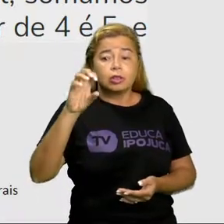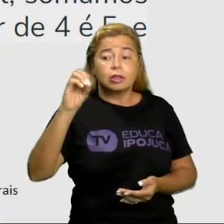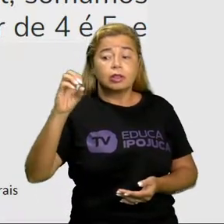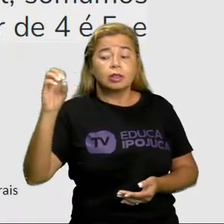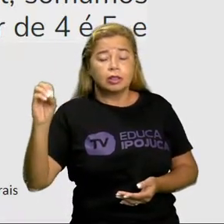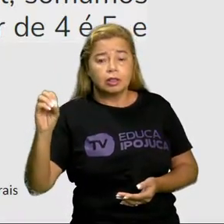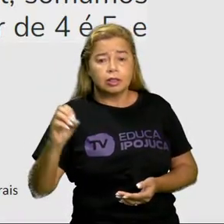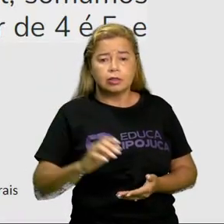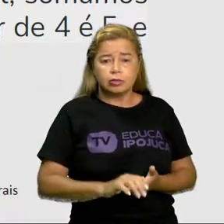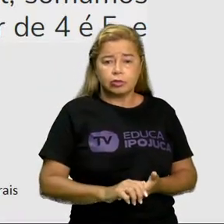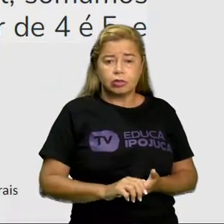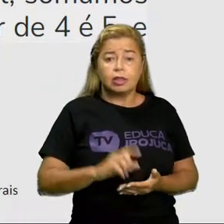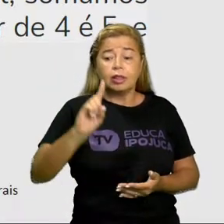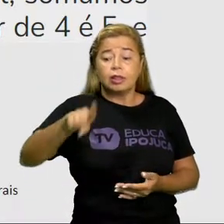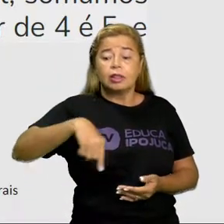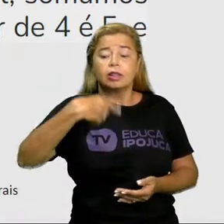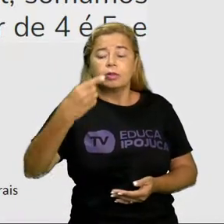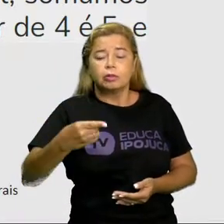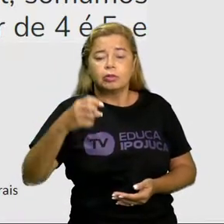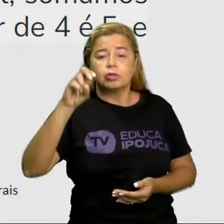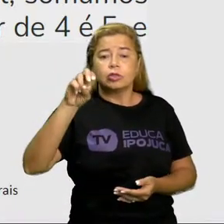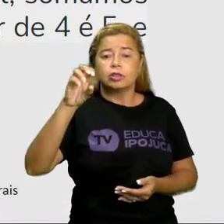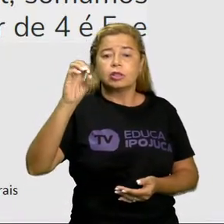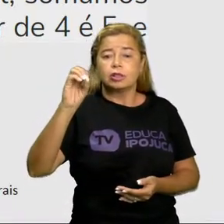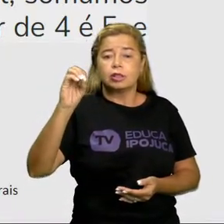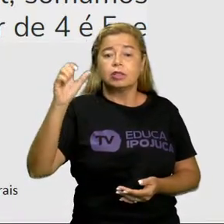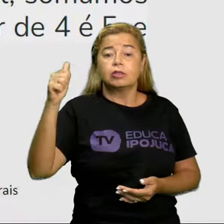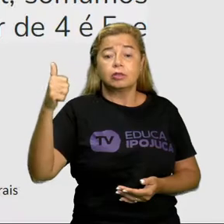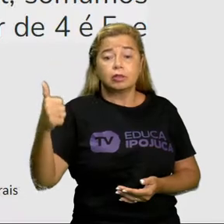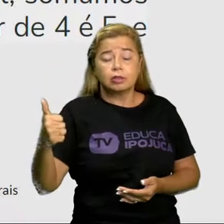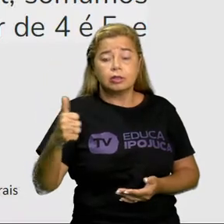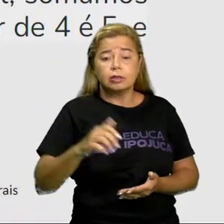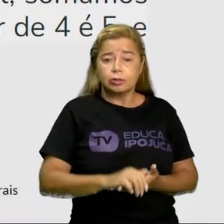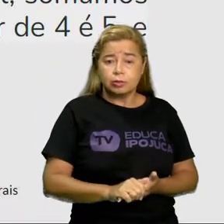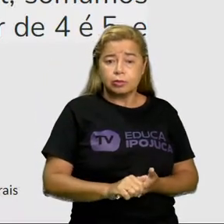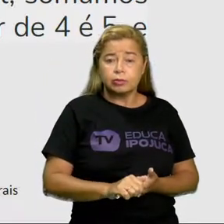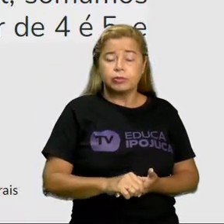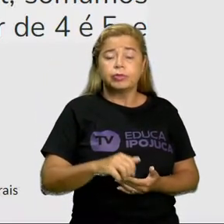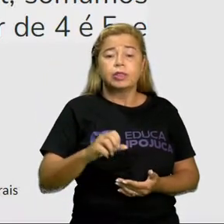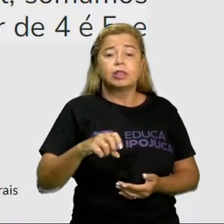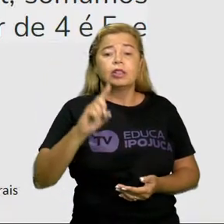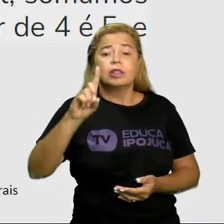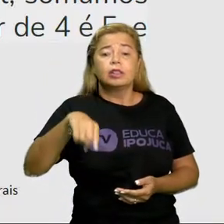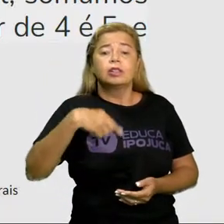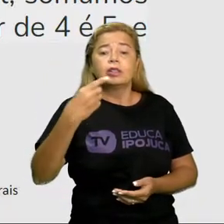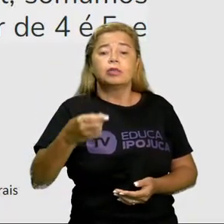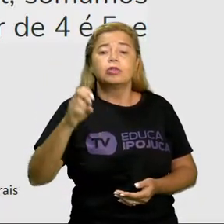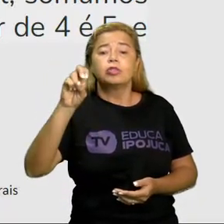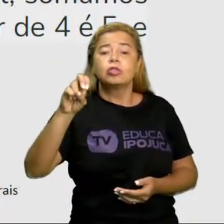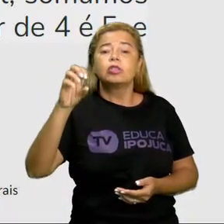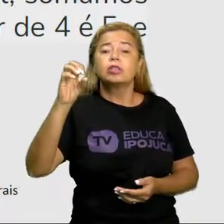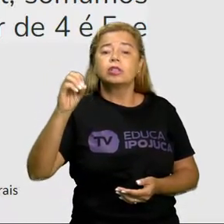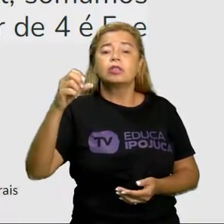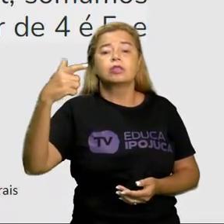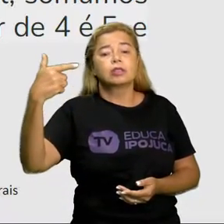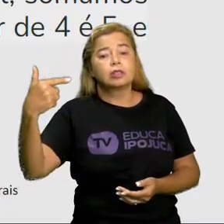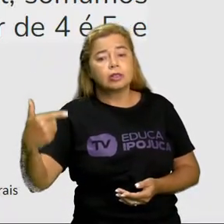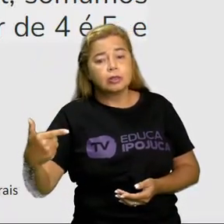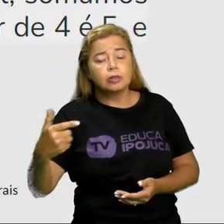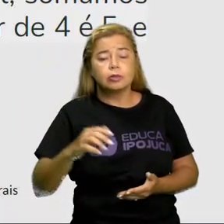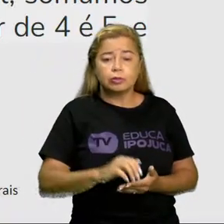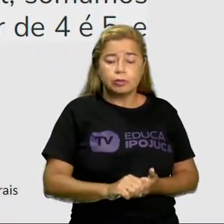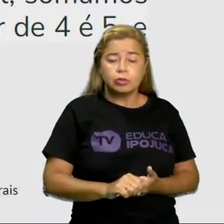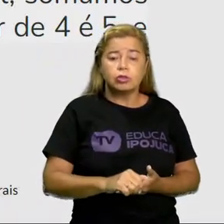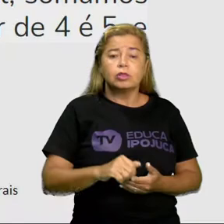O sucessor de 1001, 1002. E assim a gente vai acrescentando sempre mais um. Para se